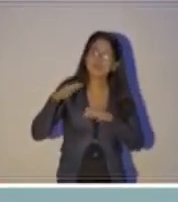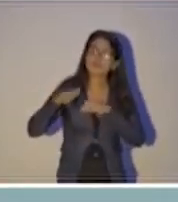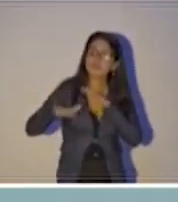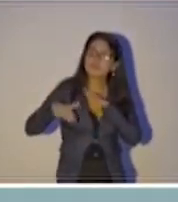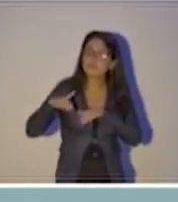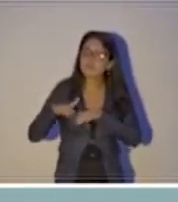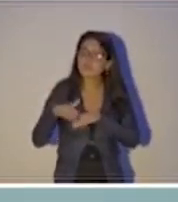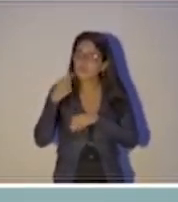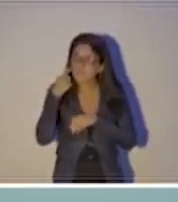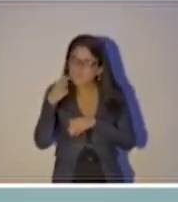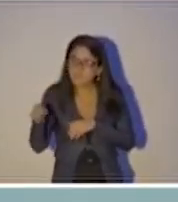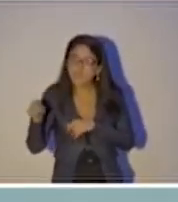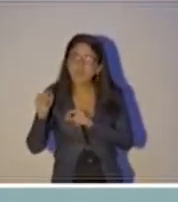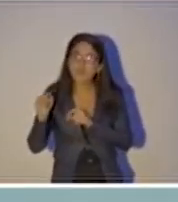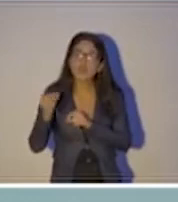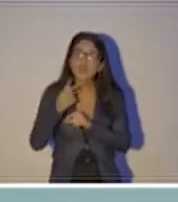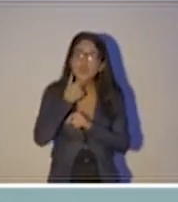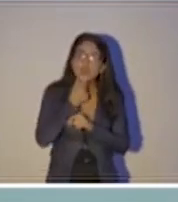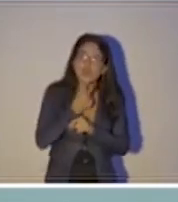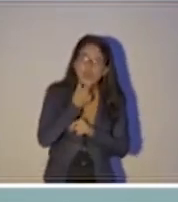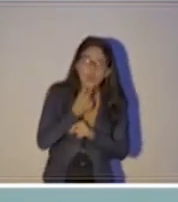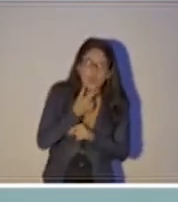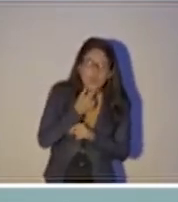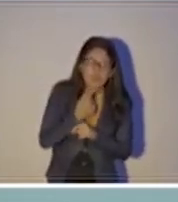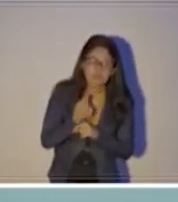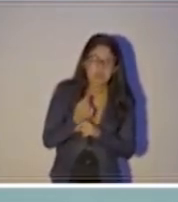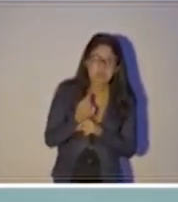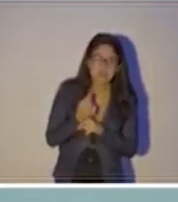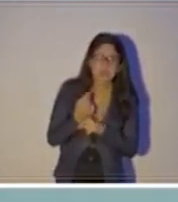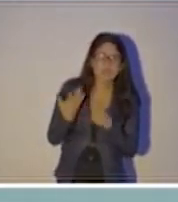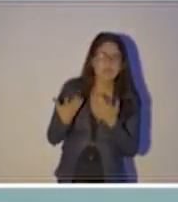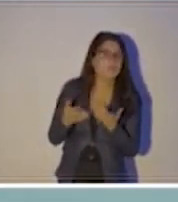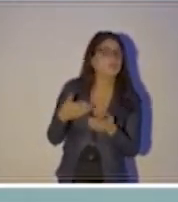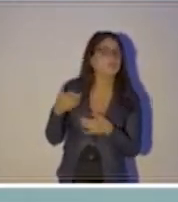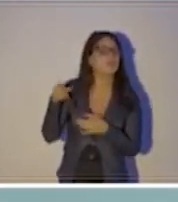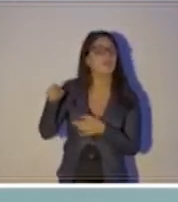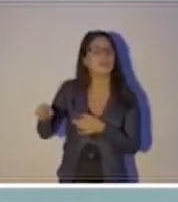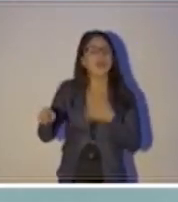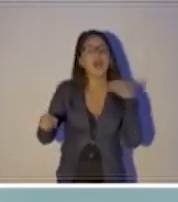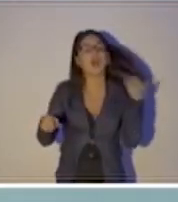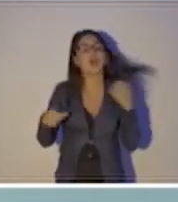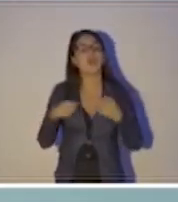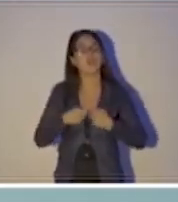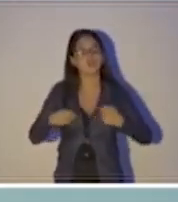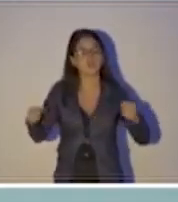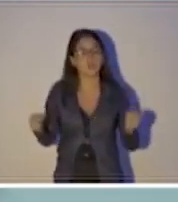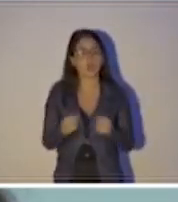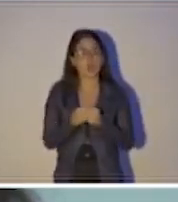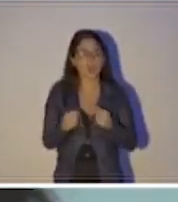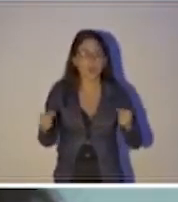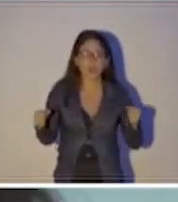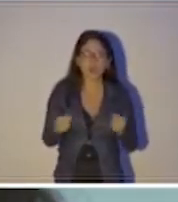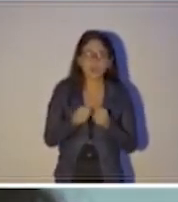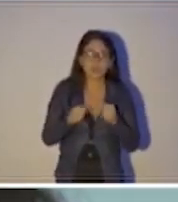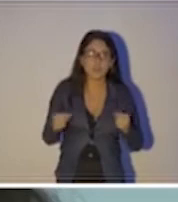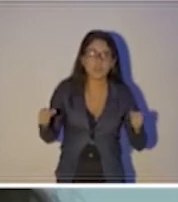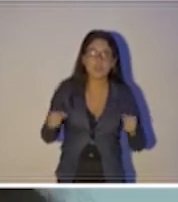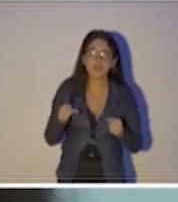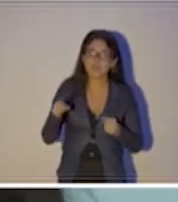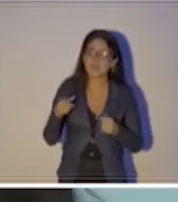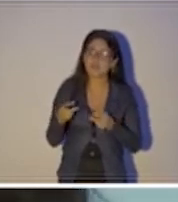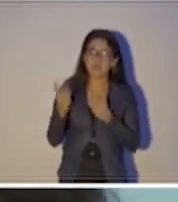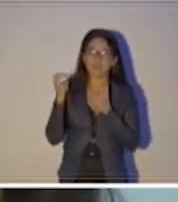e vejo um cabra besta tocando sanfona nele, me reconheço. E o cabra mais besta ainda cantando uma moça para dançar. Tu